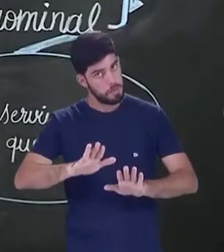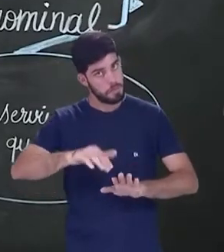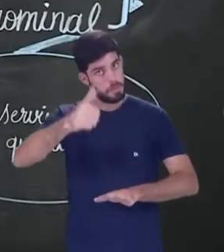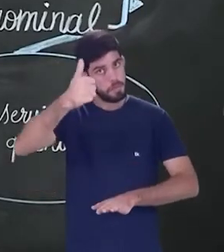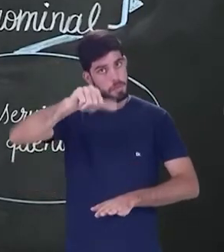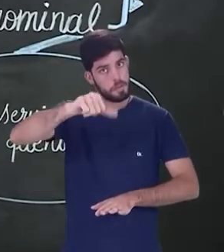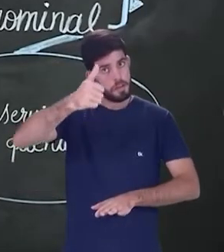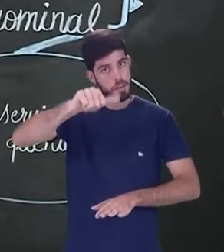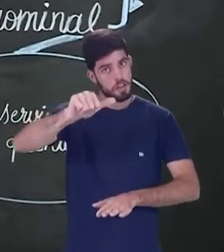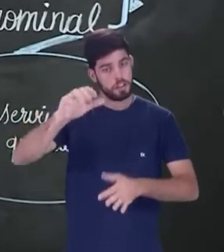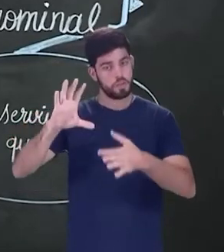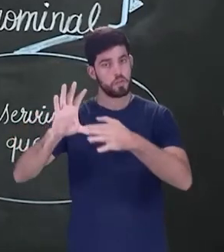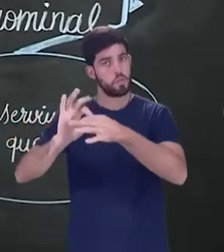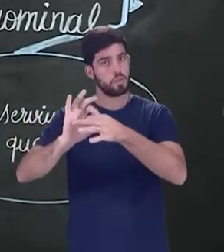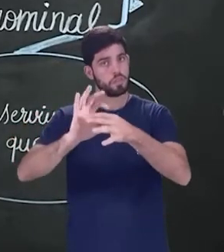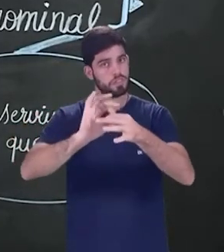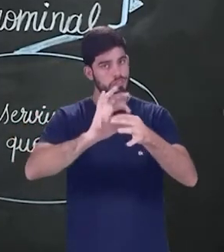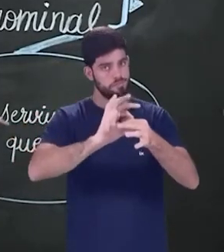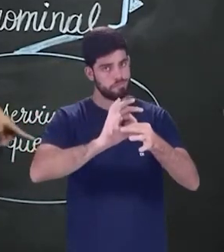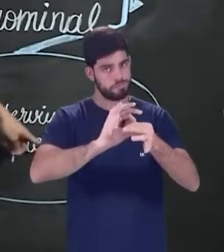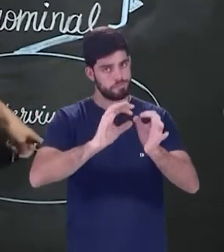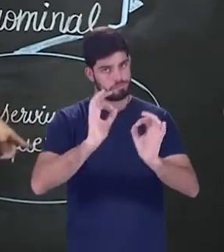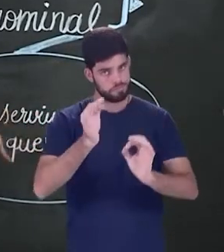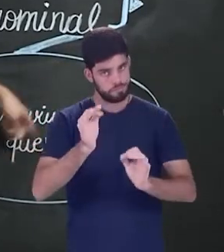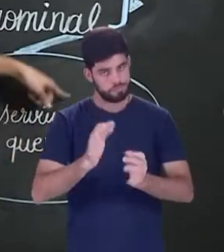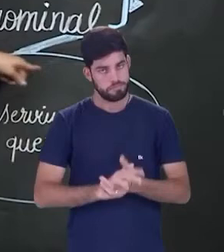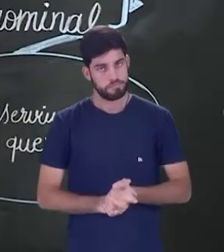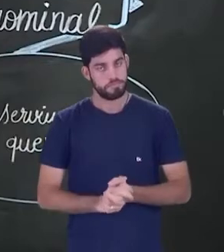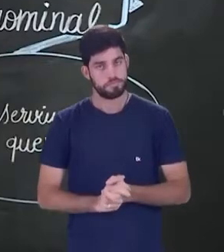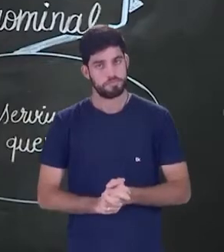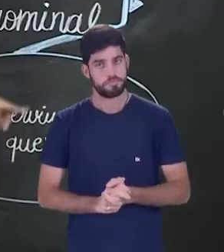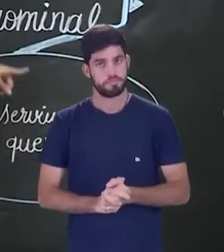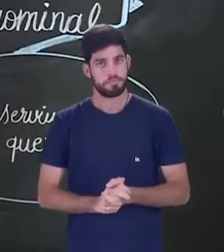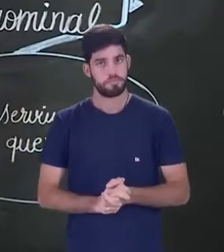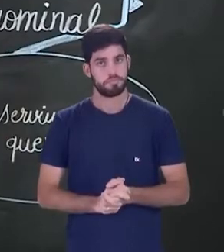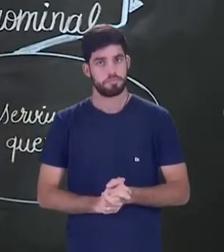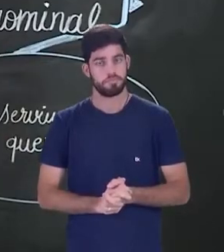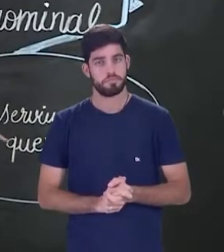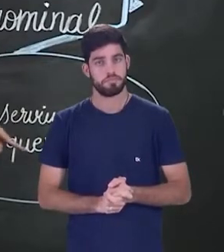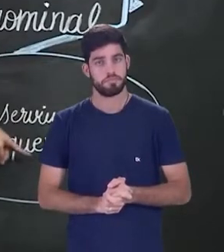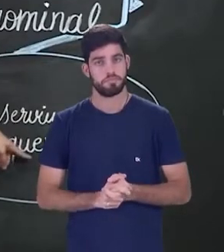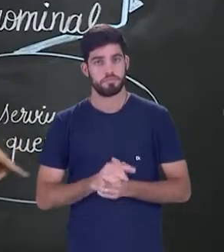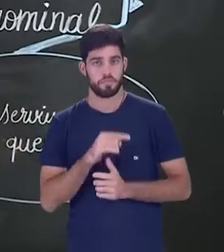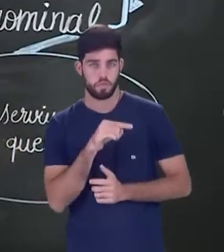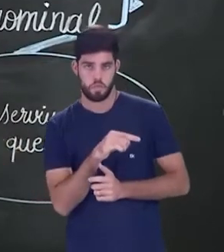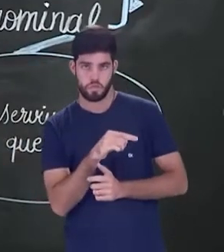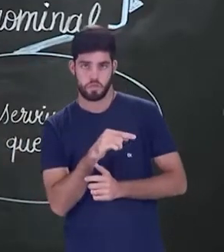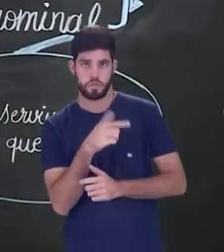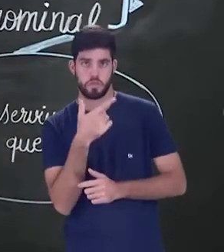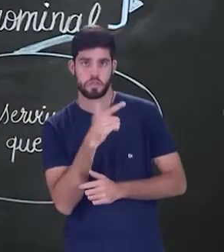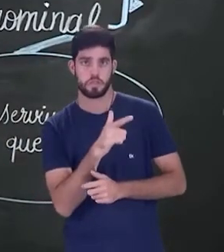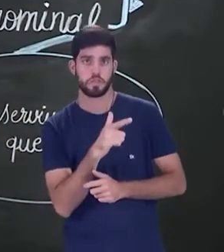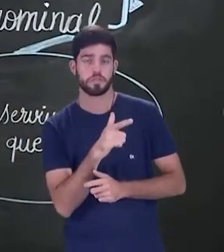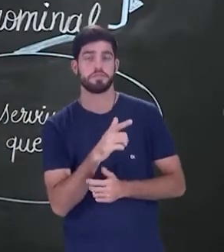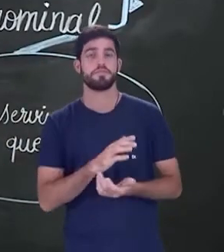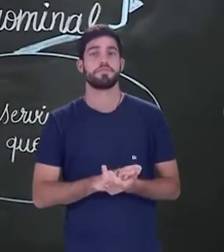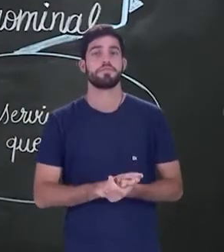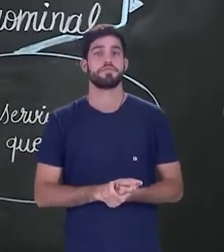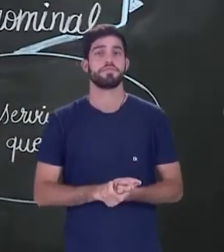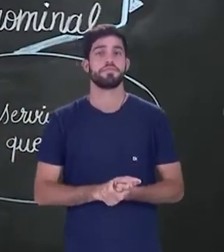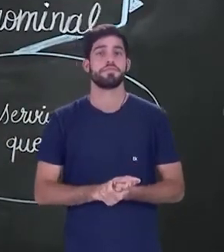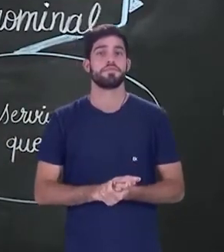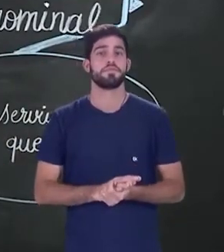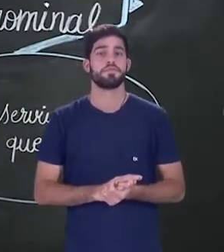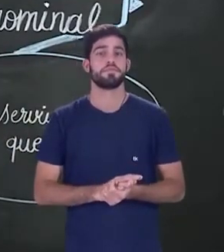do contexto. Perceba, aqui outro elemento dessa construção sintática, quem se refere. Nesse